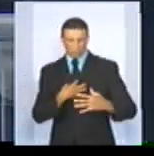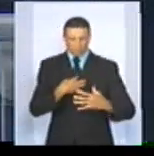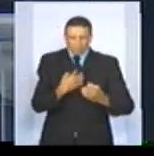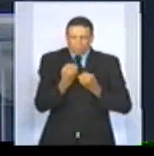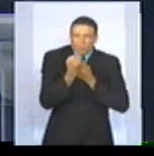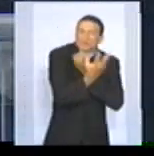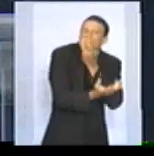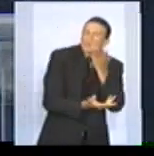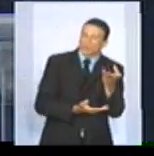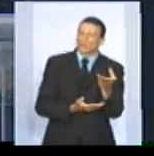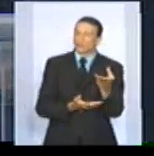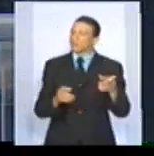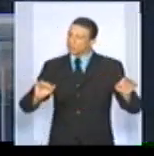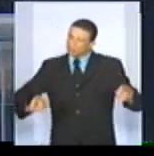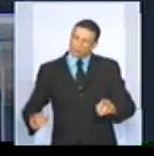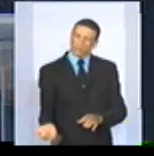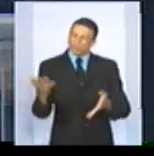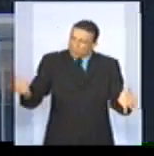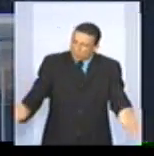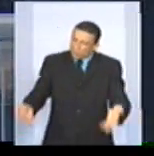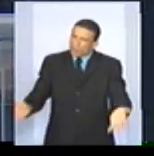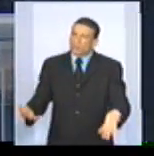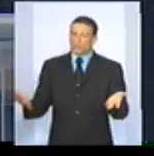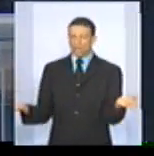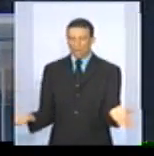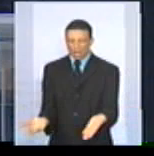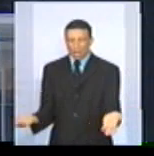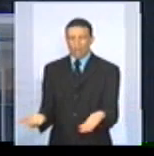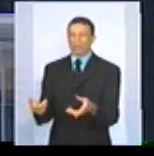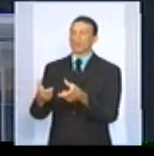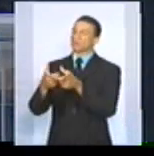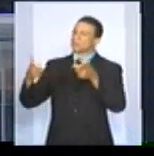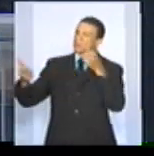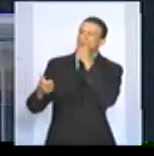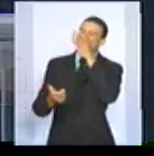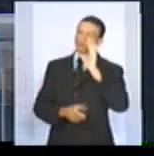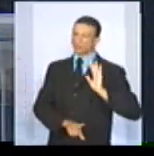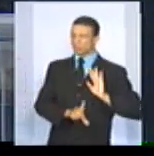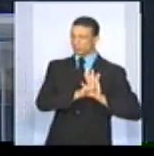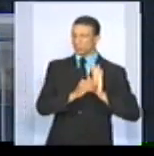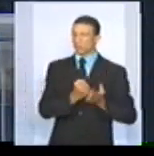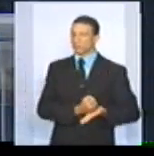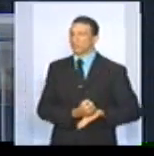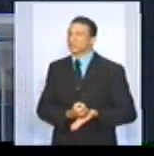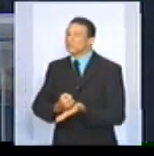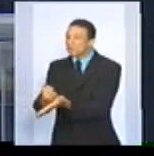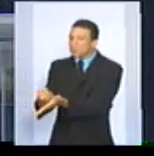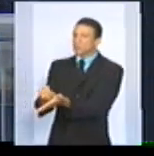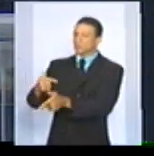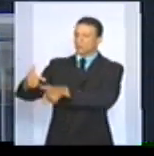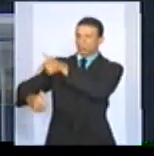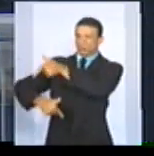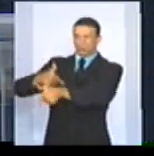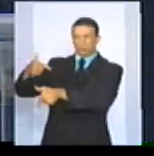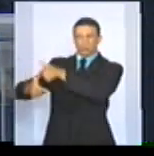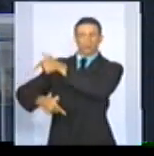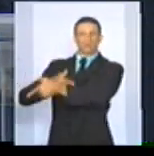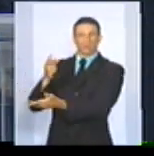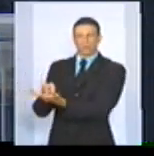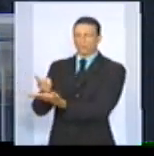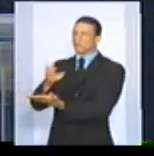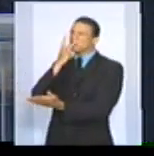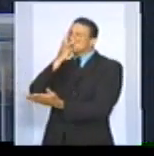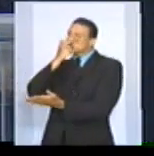de um cenário promissor e acolhedor, onde um mecanismo legal será regulatório sobre um mercado que sempre nos